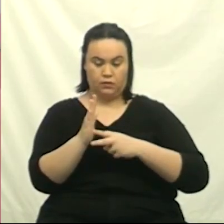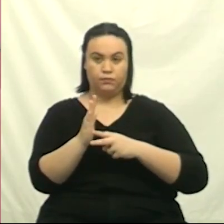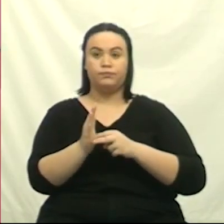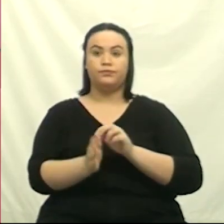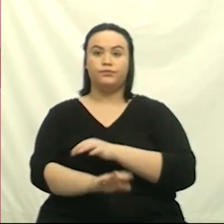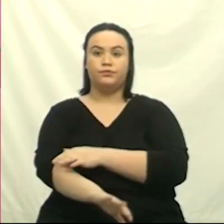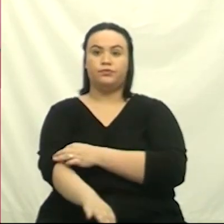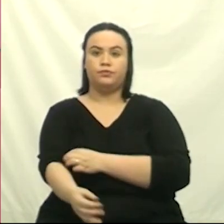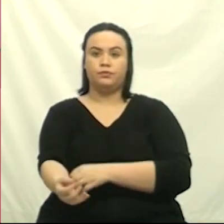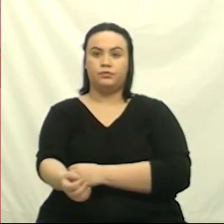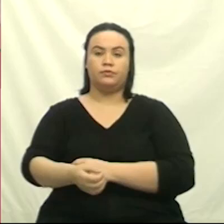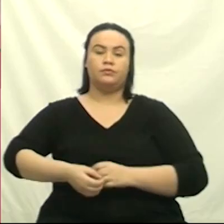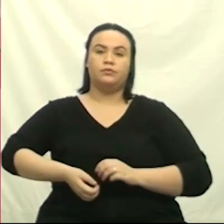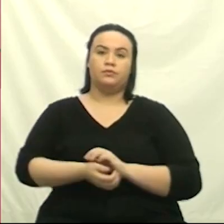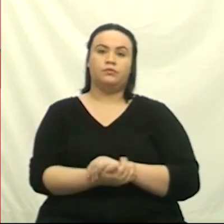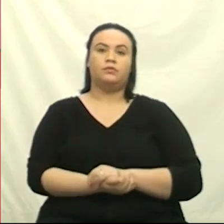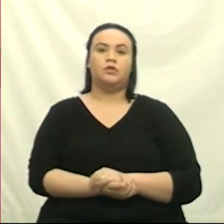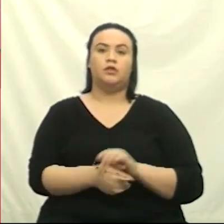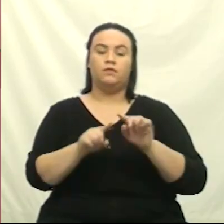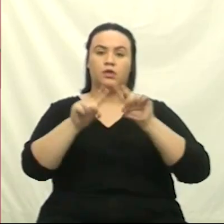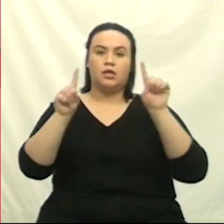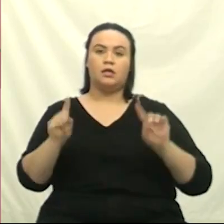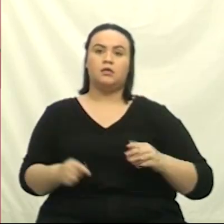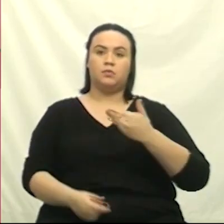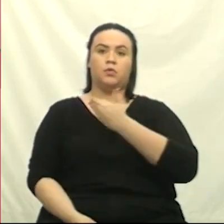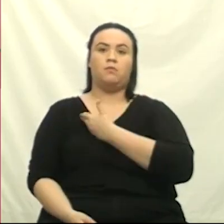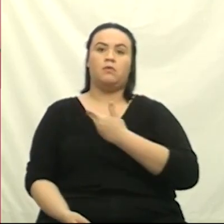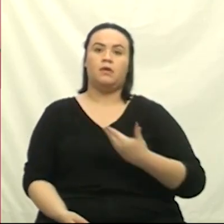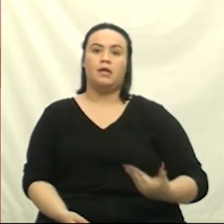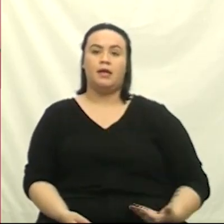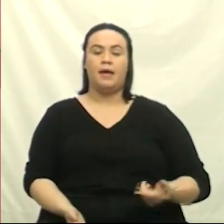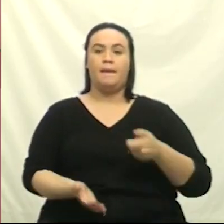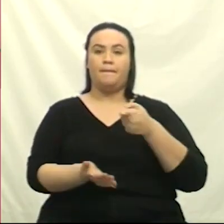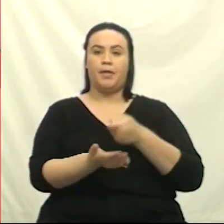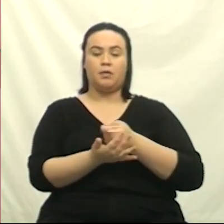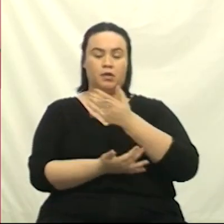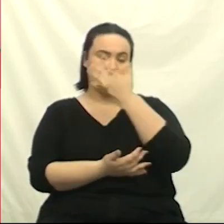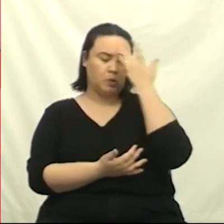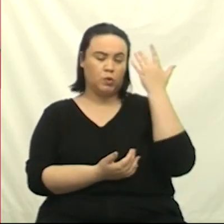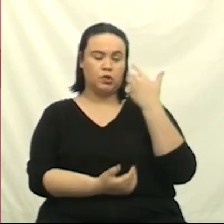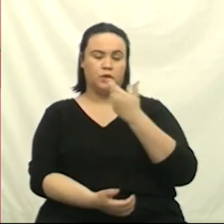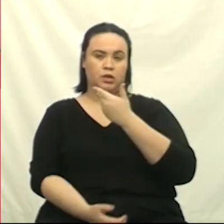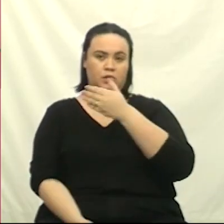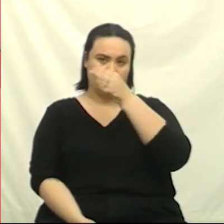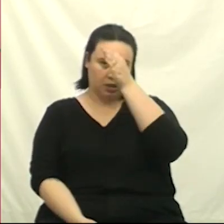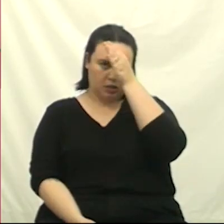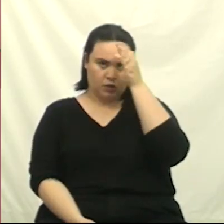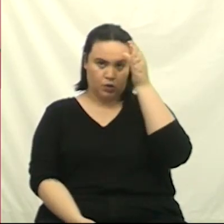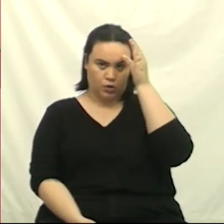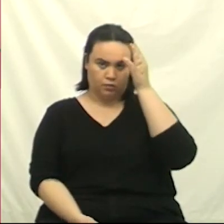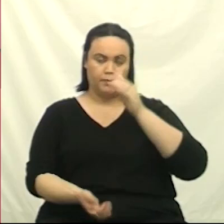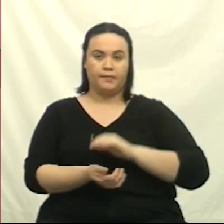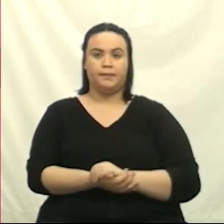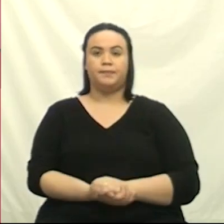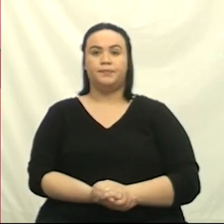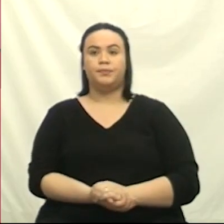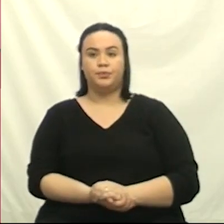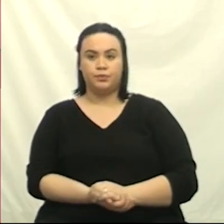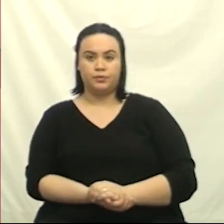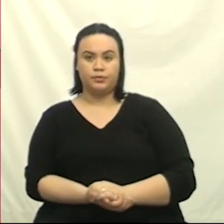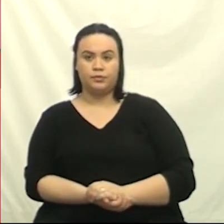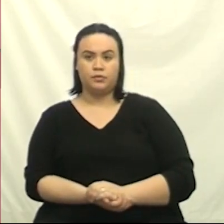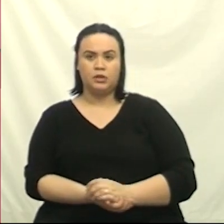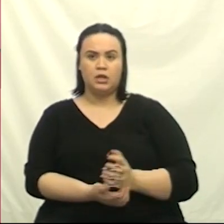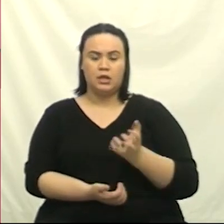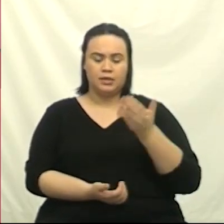do nosso sindicato servidor público ele é pago pelo cidadão Cristio Mense e o cidadão Cristio Mense ele quer uma